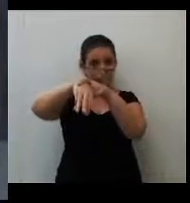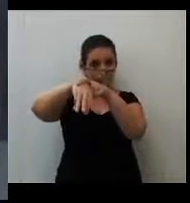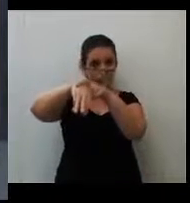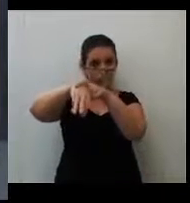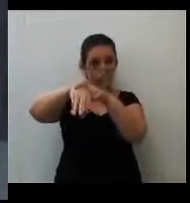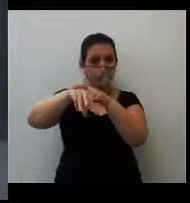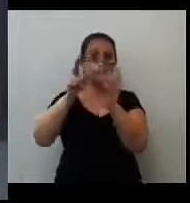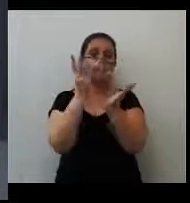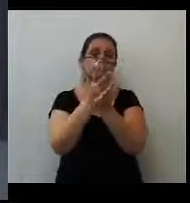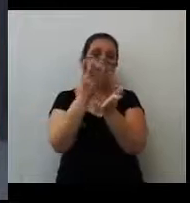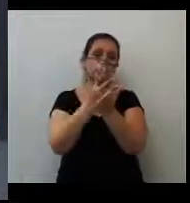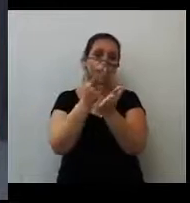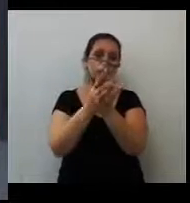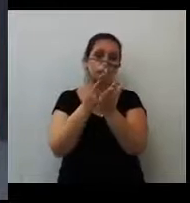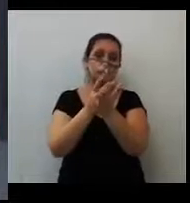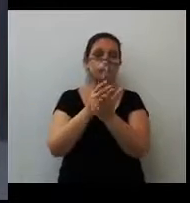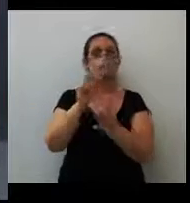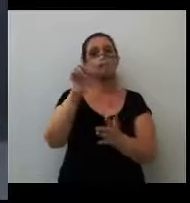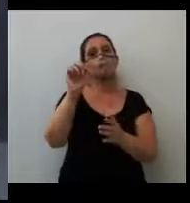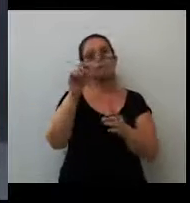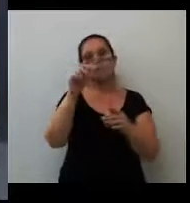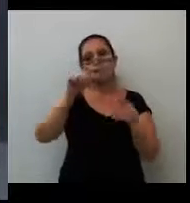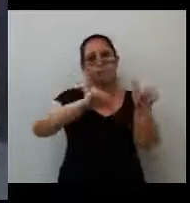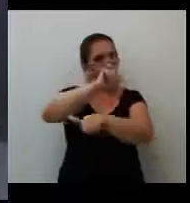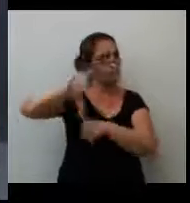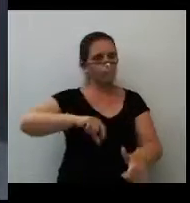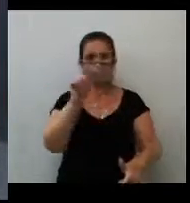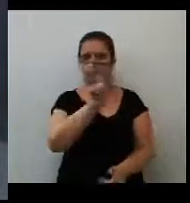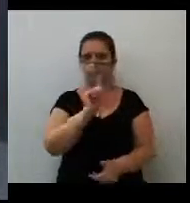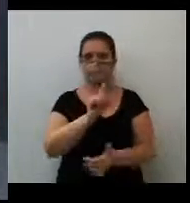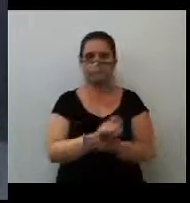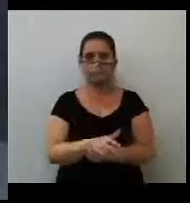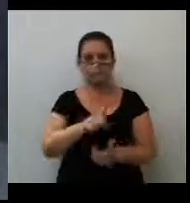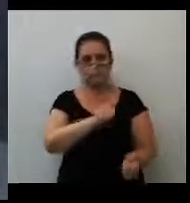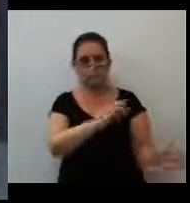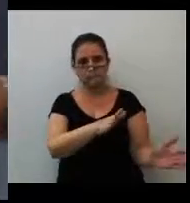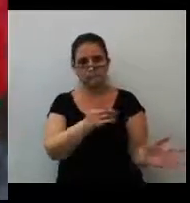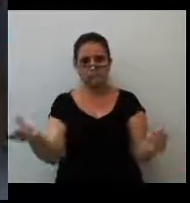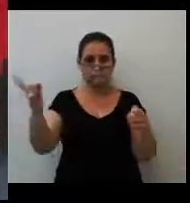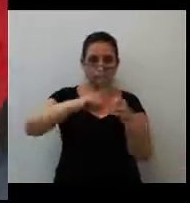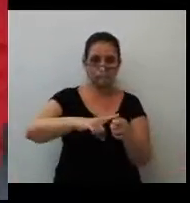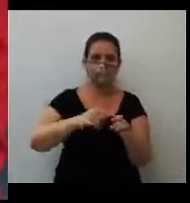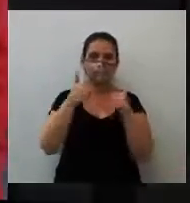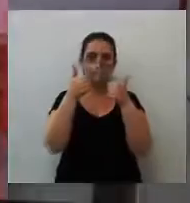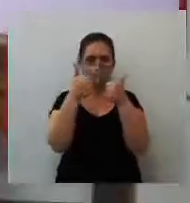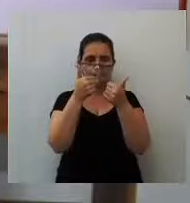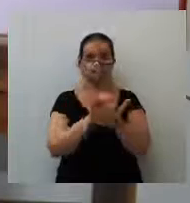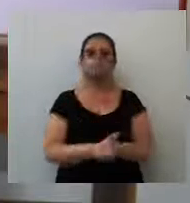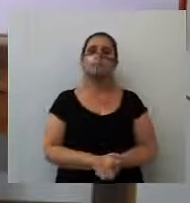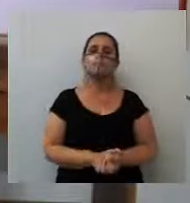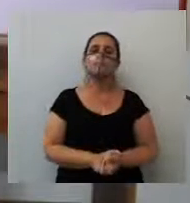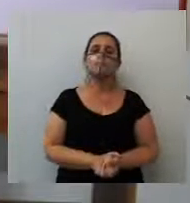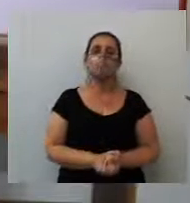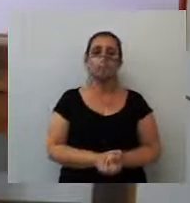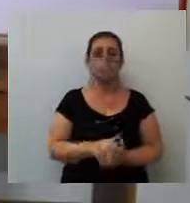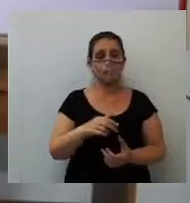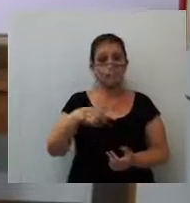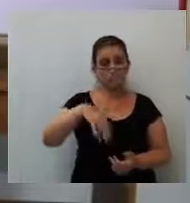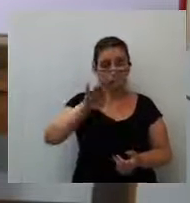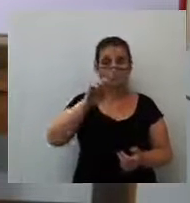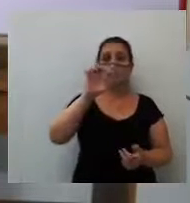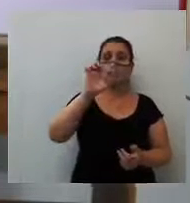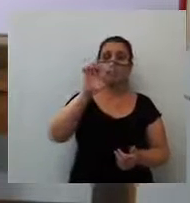e sempre vai ficar anexo beleza vamos voltar para aqui olha lá seguem